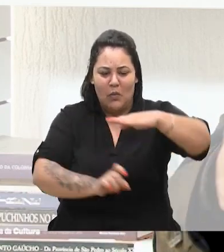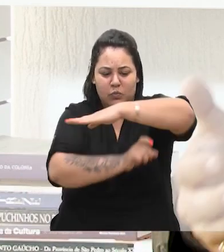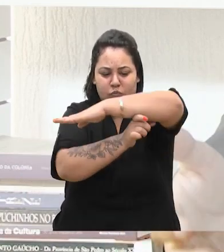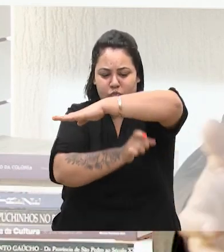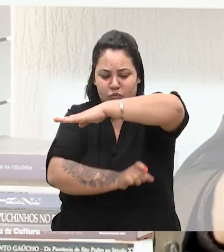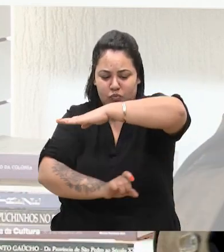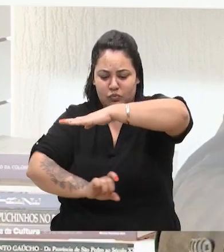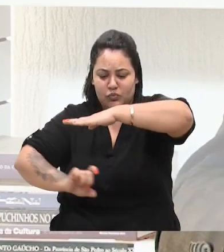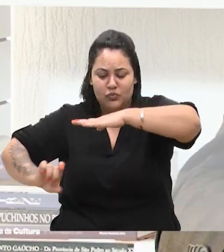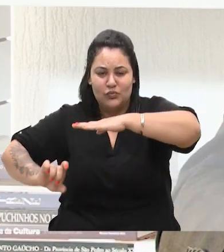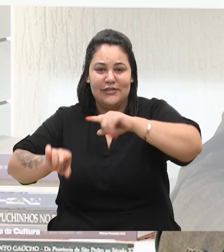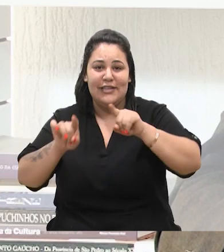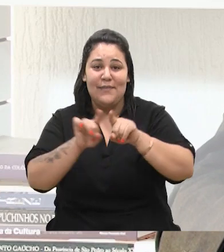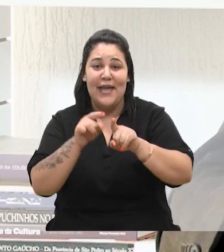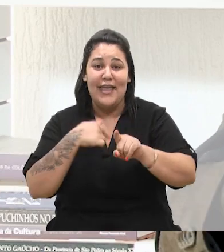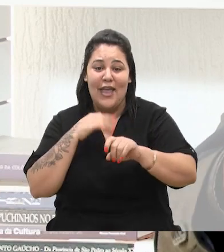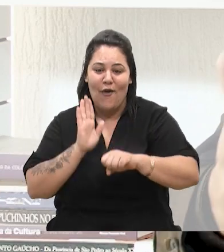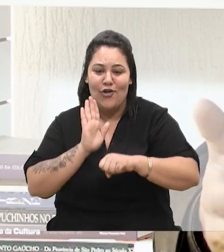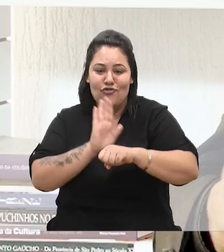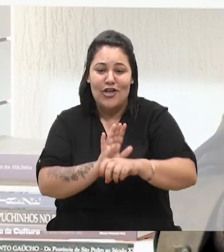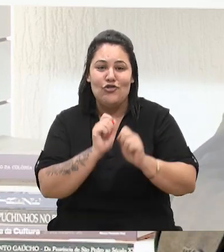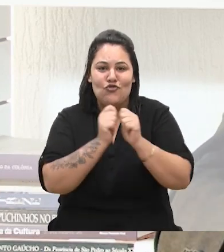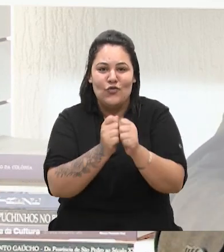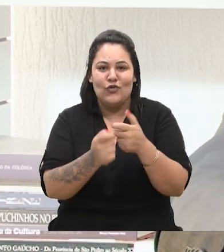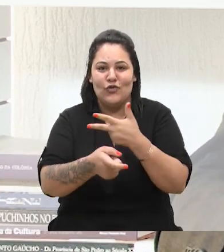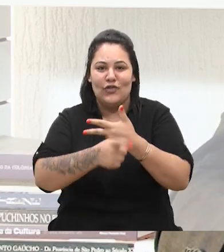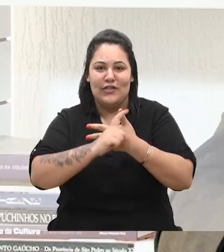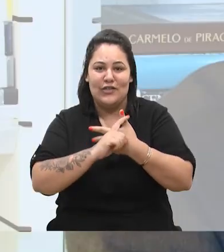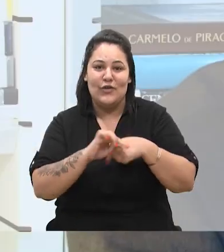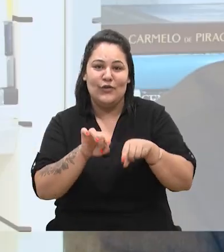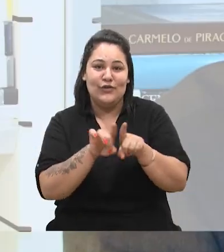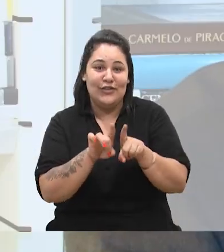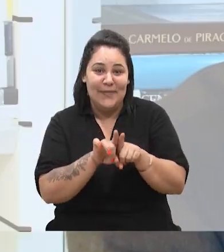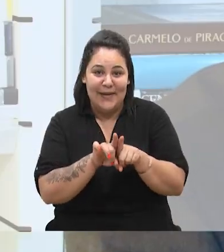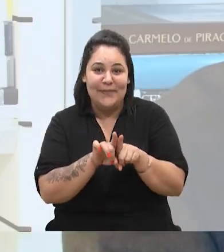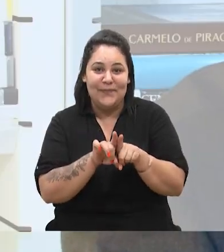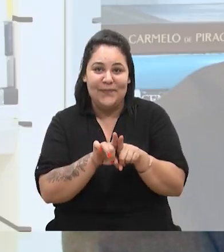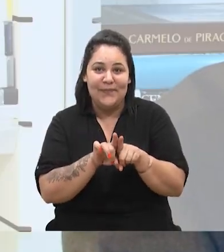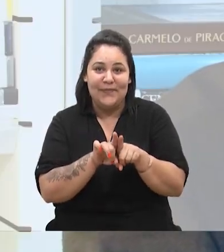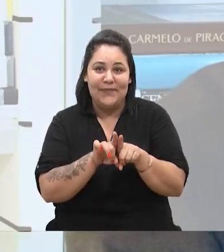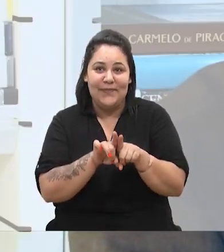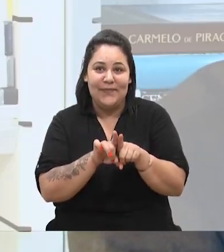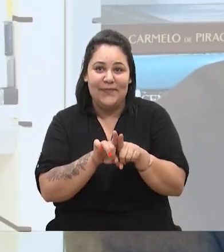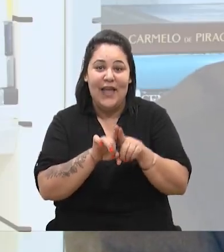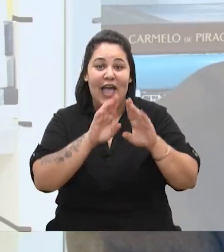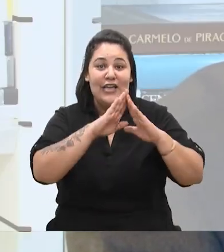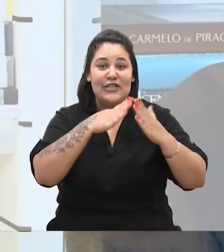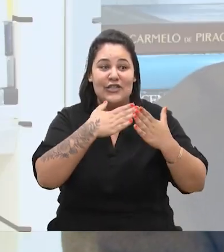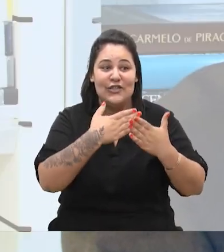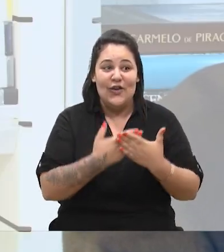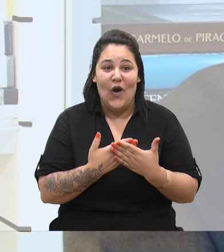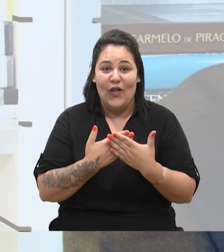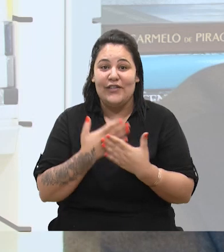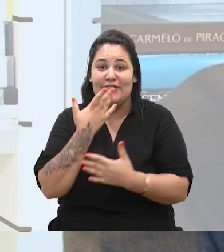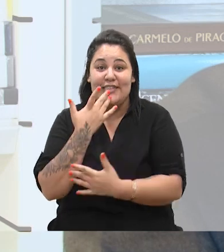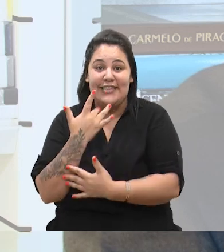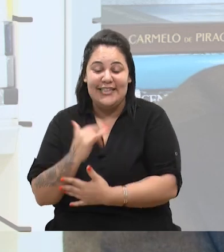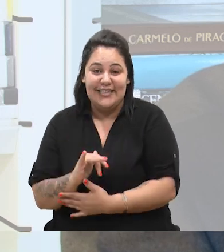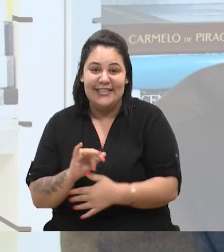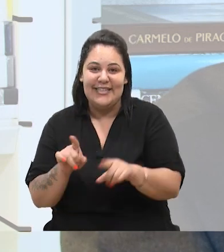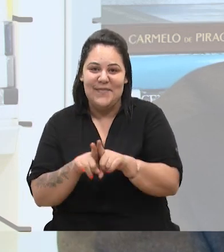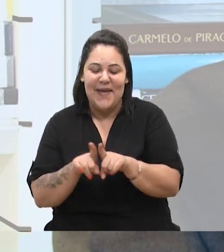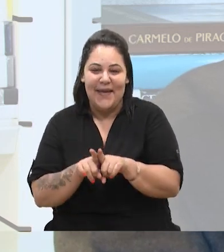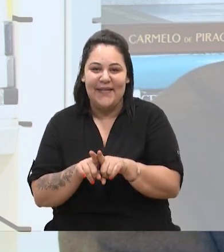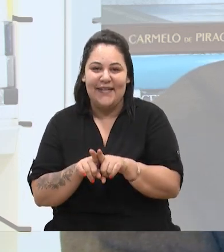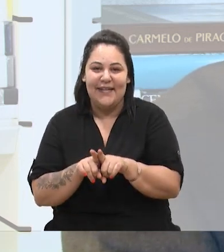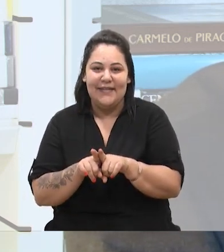e canalizações de esgoto. Ajudei juntamente do executivo nas indicações, juntamente às escolas de educação